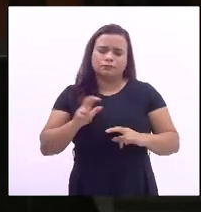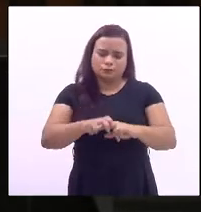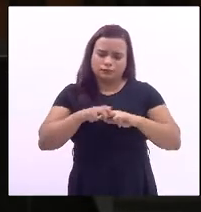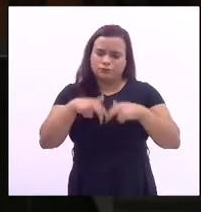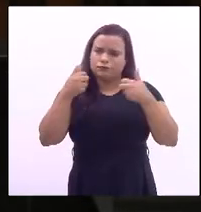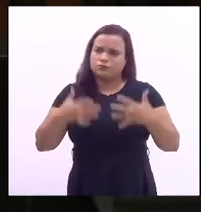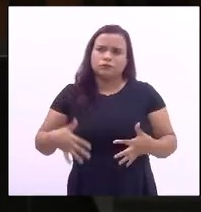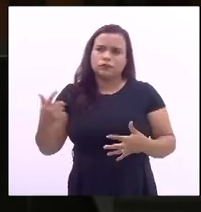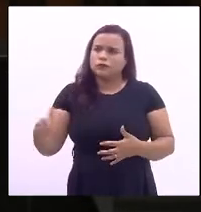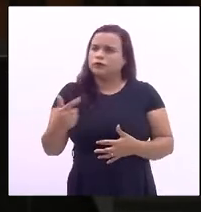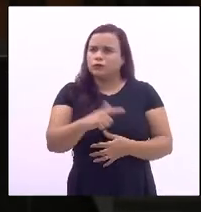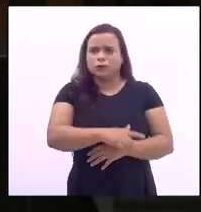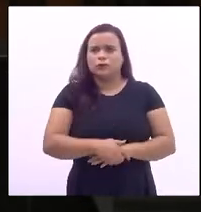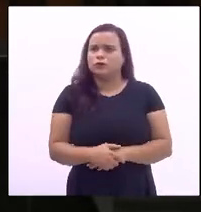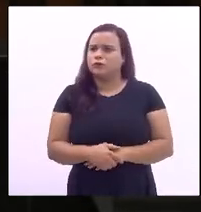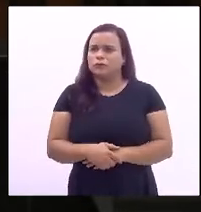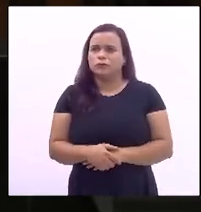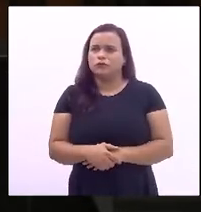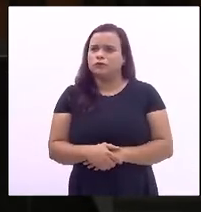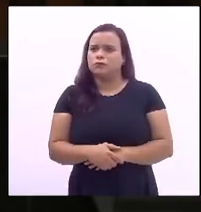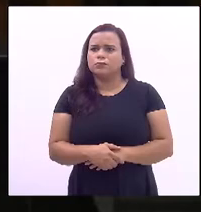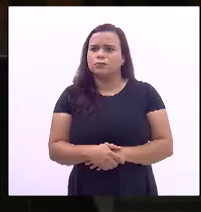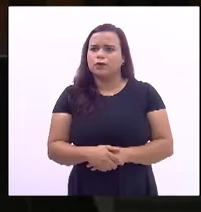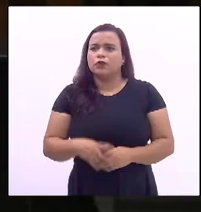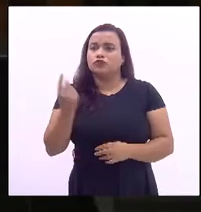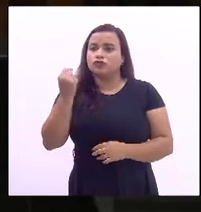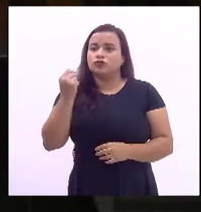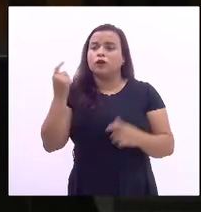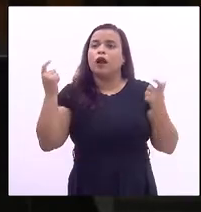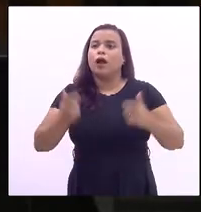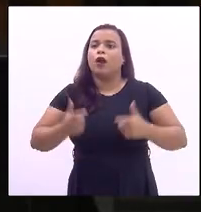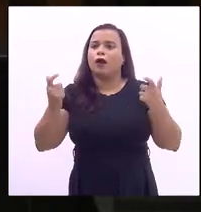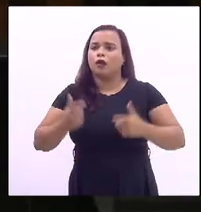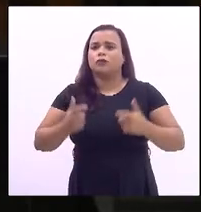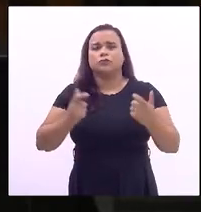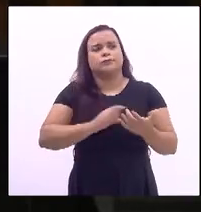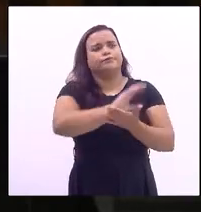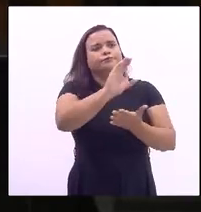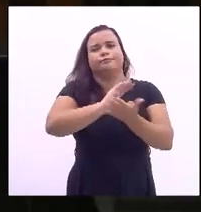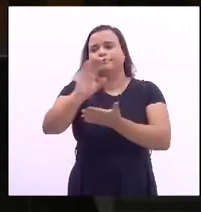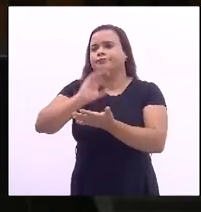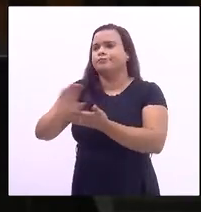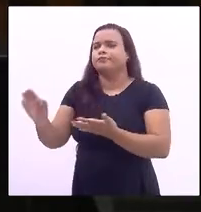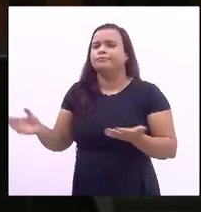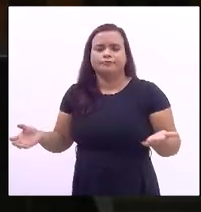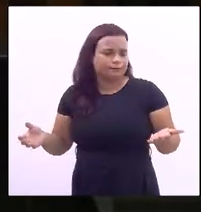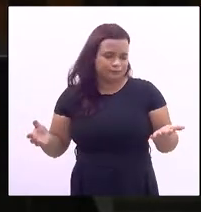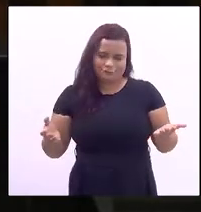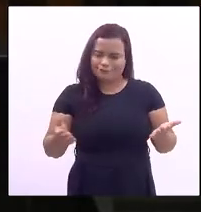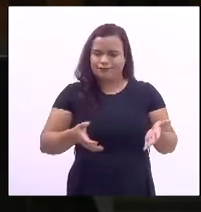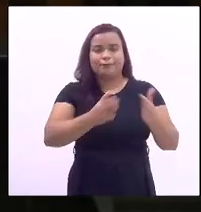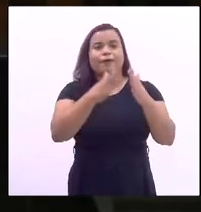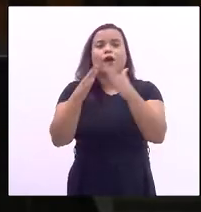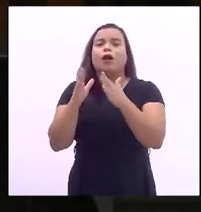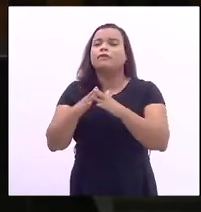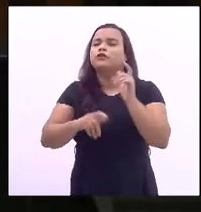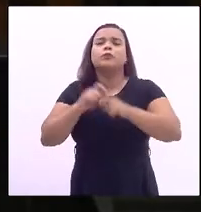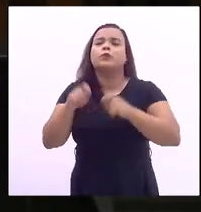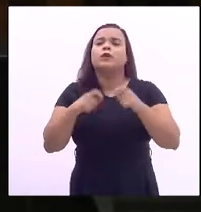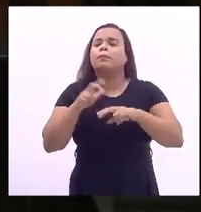justificativa individualizada de para onde vai cada um desses Imóveis é mas tem mais